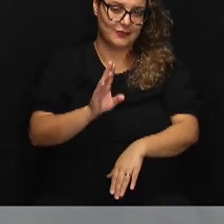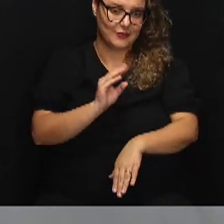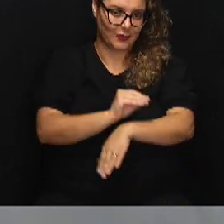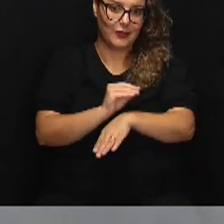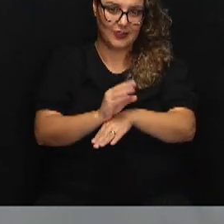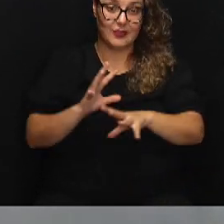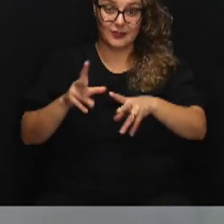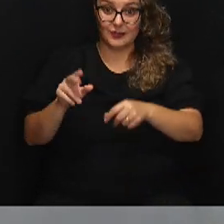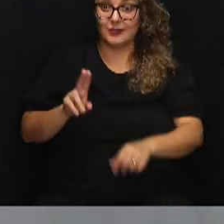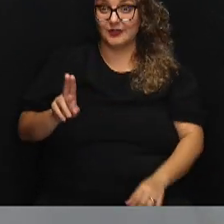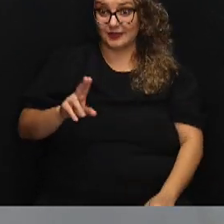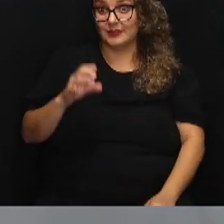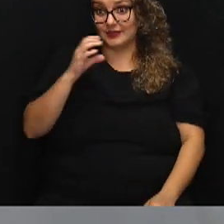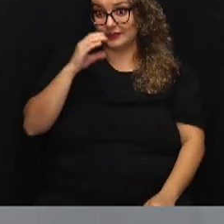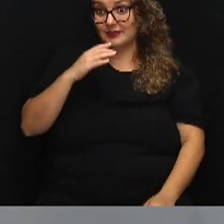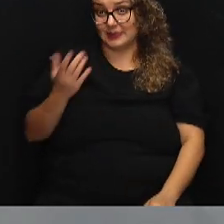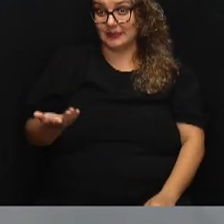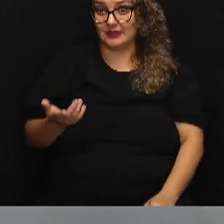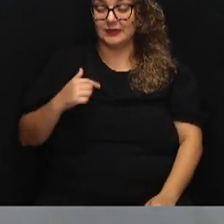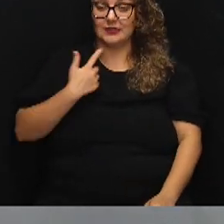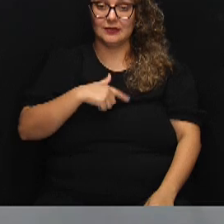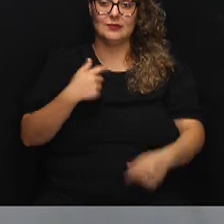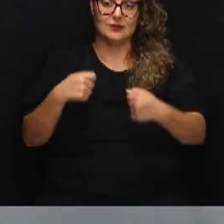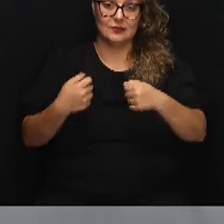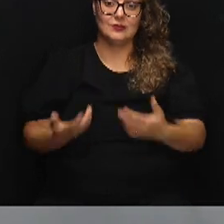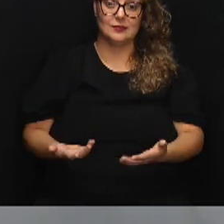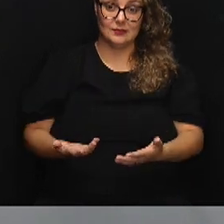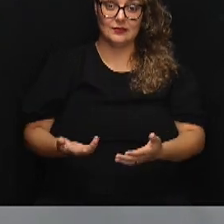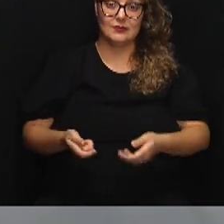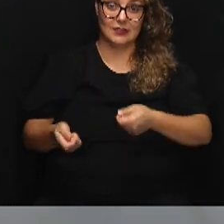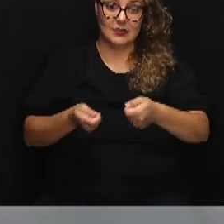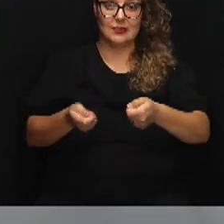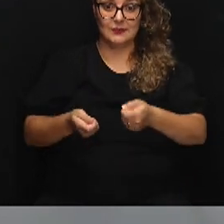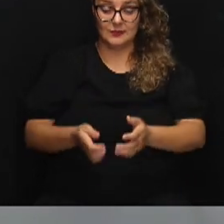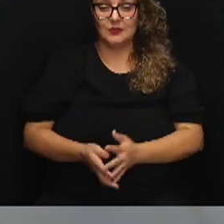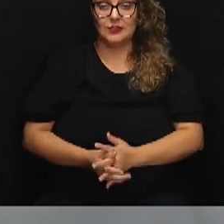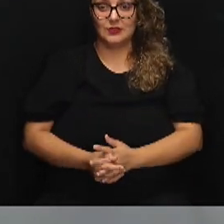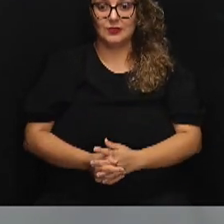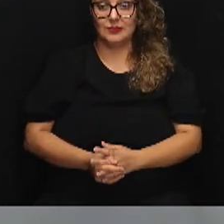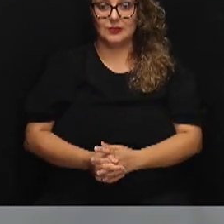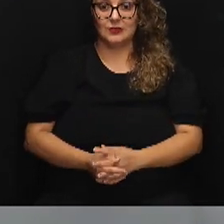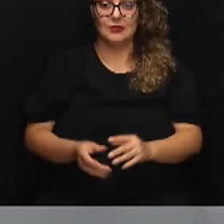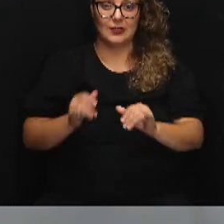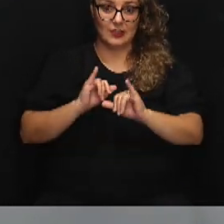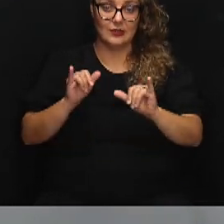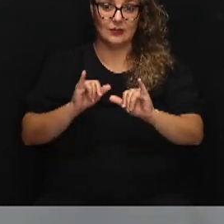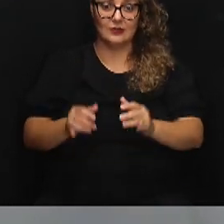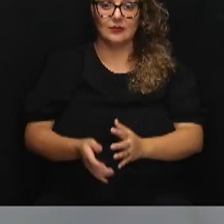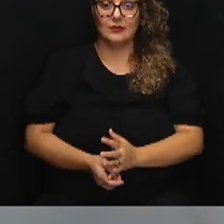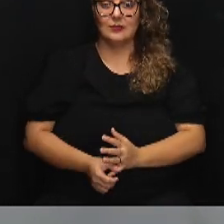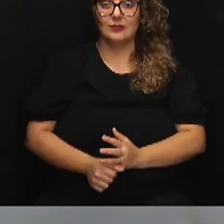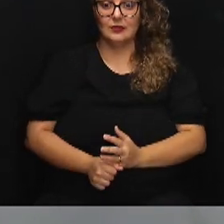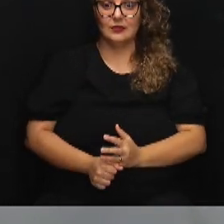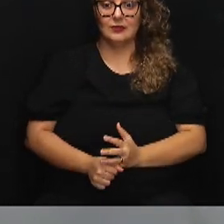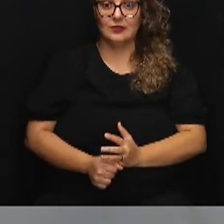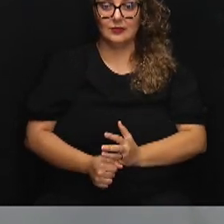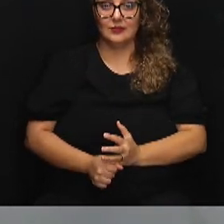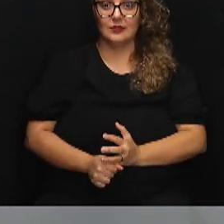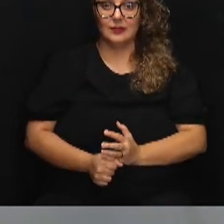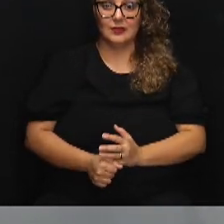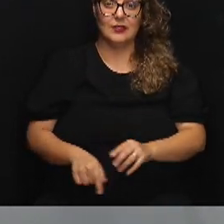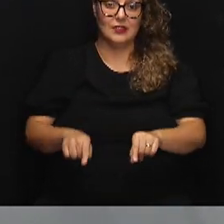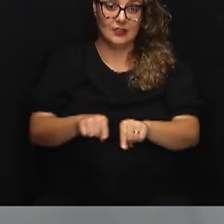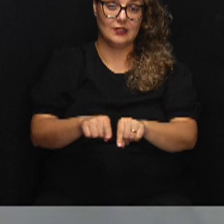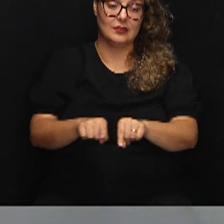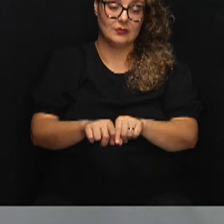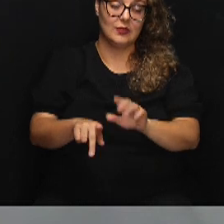andar mais rápido, e nós precisamos realmente controlar essa divulgação um pouquinho e propriedade intelectual,